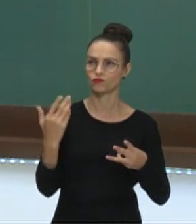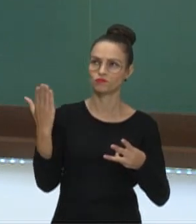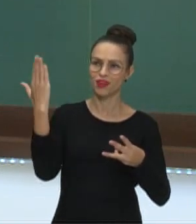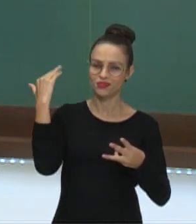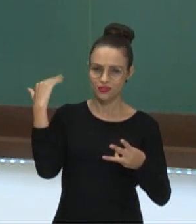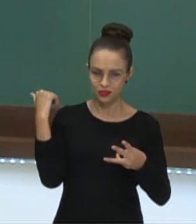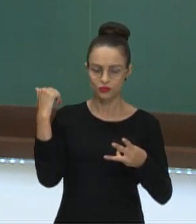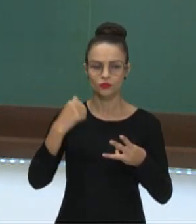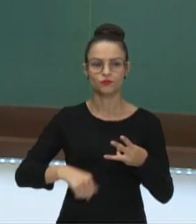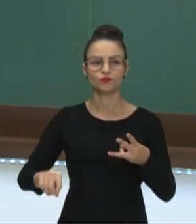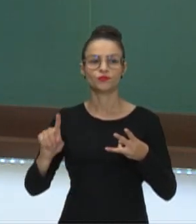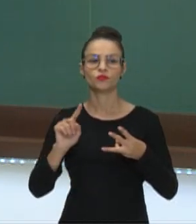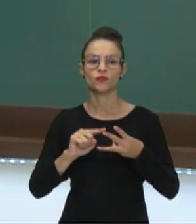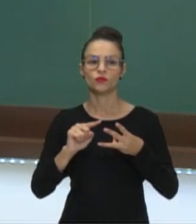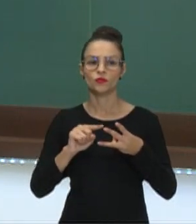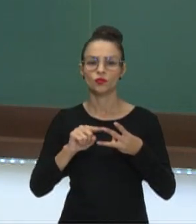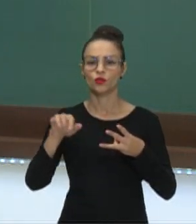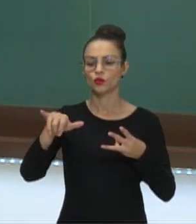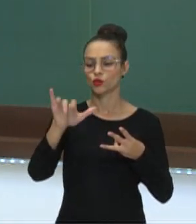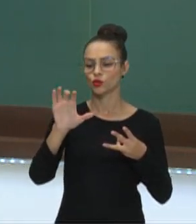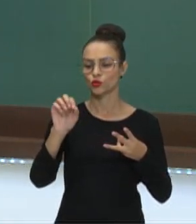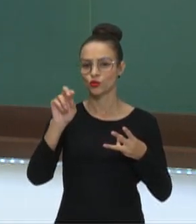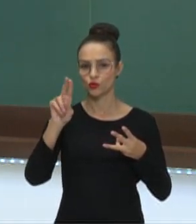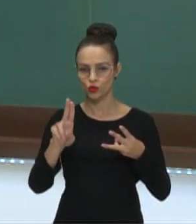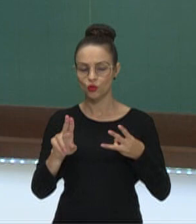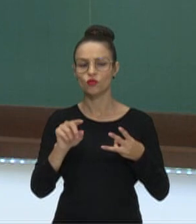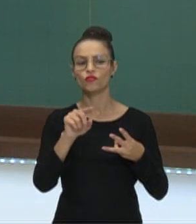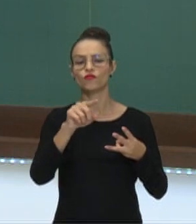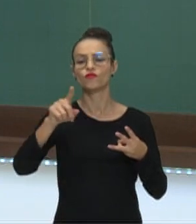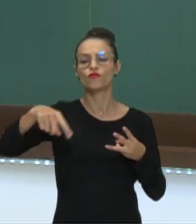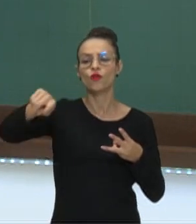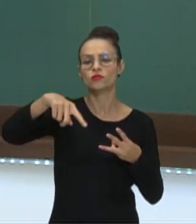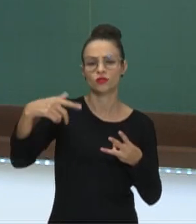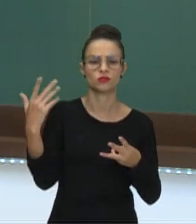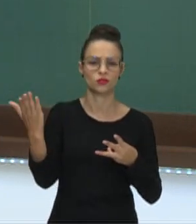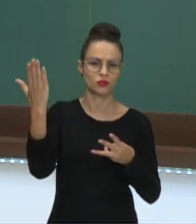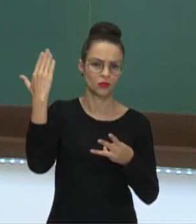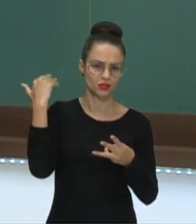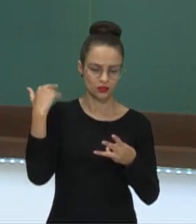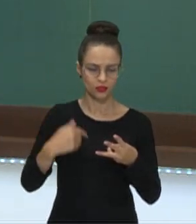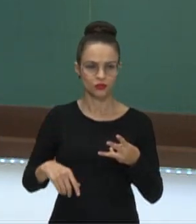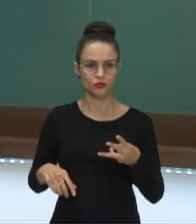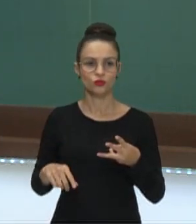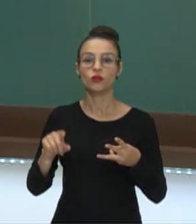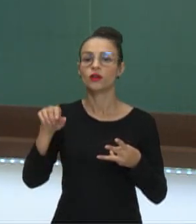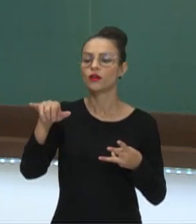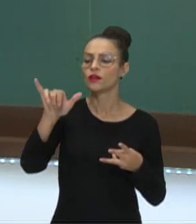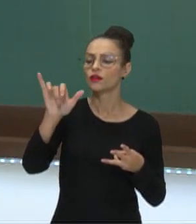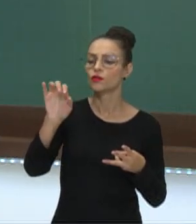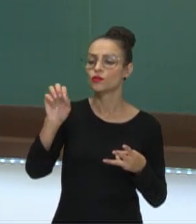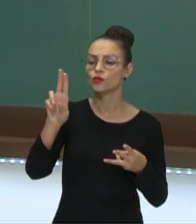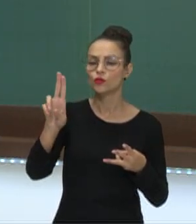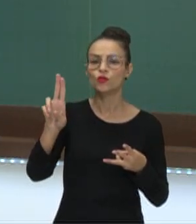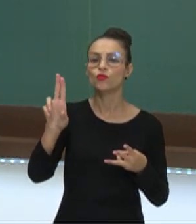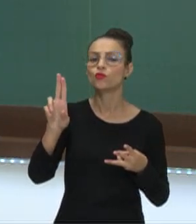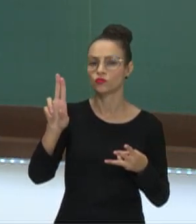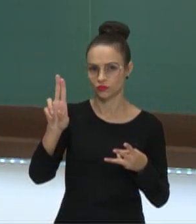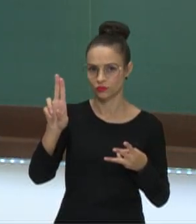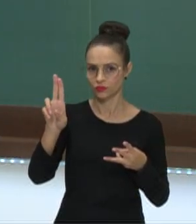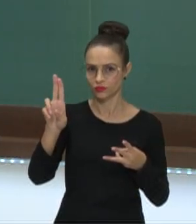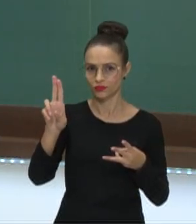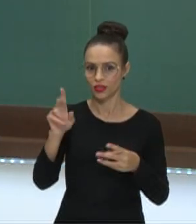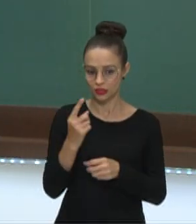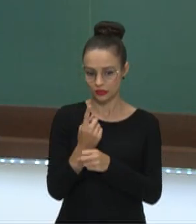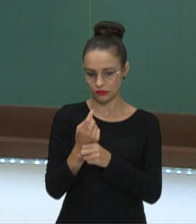nós estávamos, com you, vocês eram, vocês estavam. Lembrando que o you, mesmo